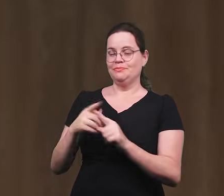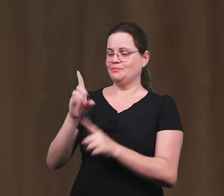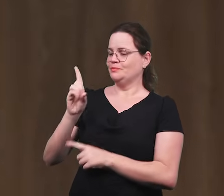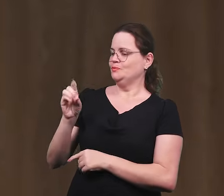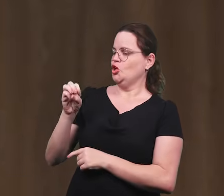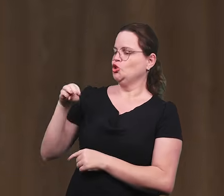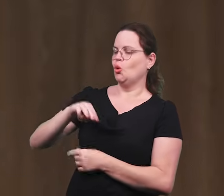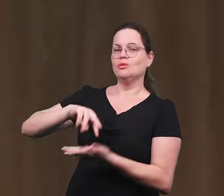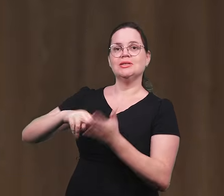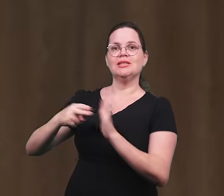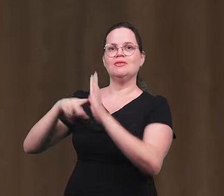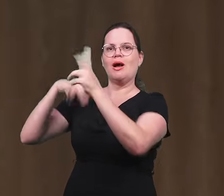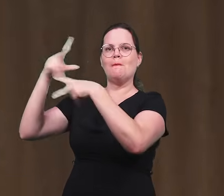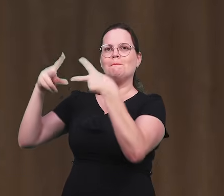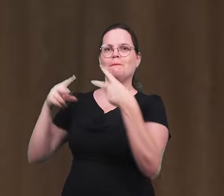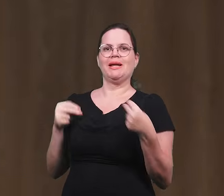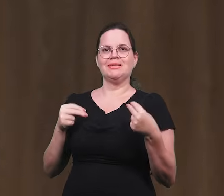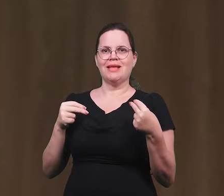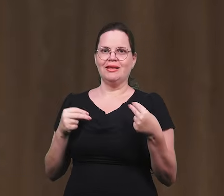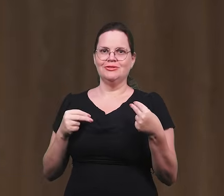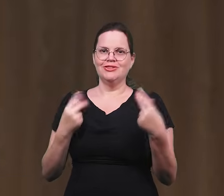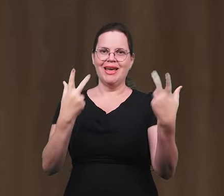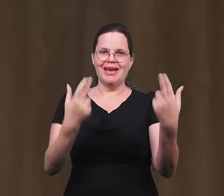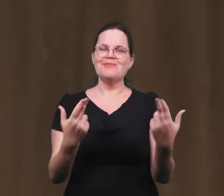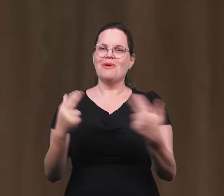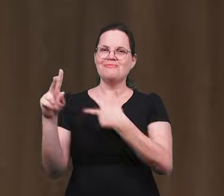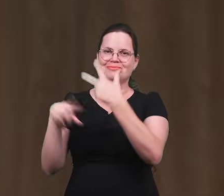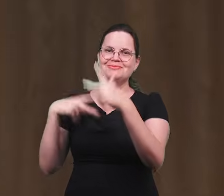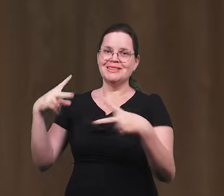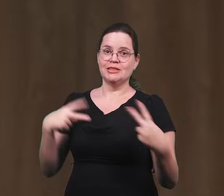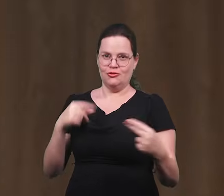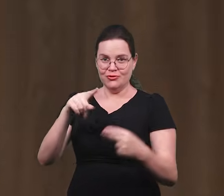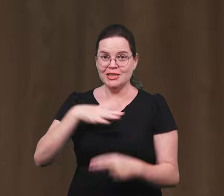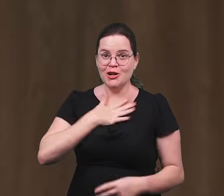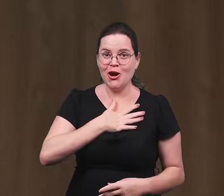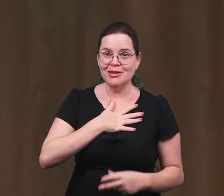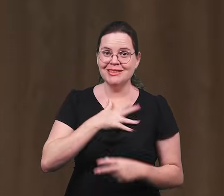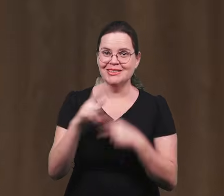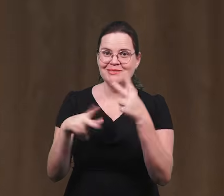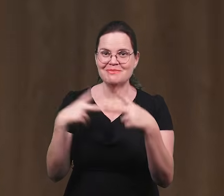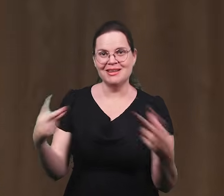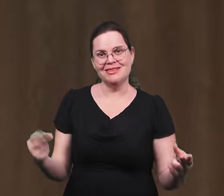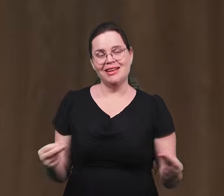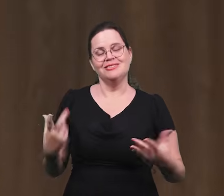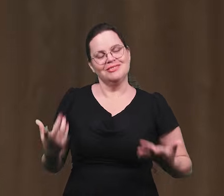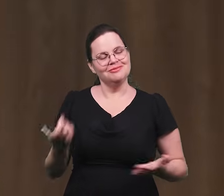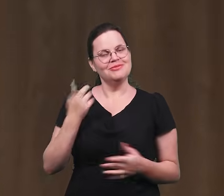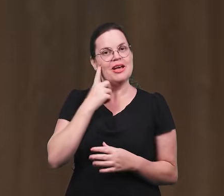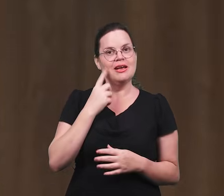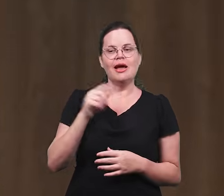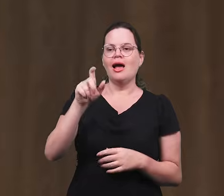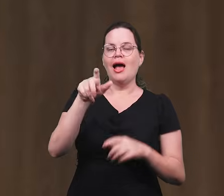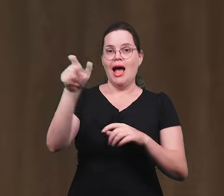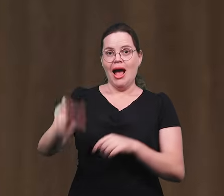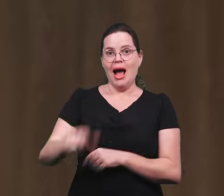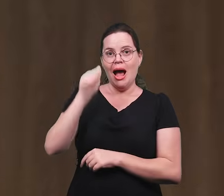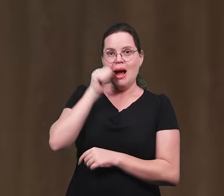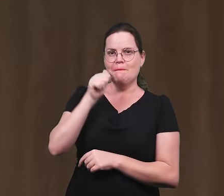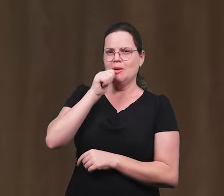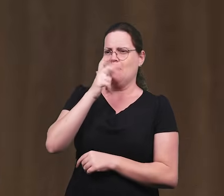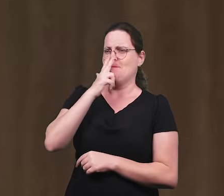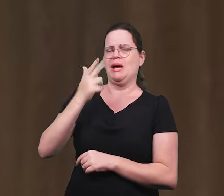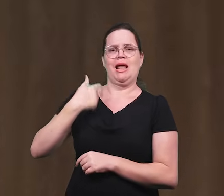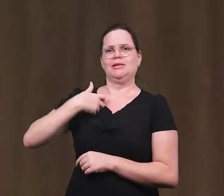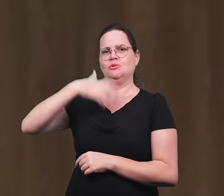é um presente. Quem não gosta de ganhar presente? E aquela mulher, até então, ela não estava entendendo ali que